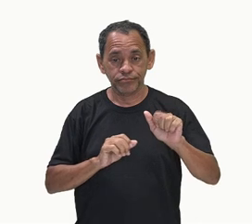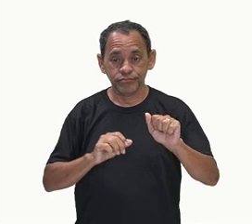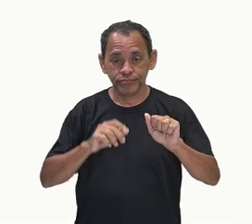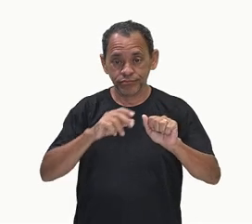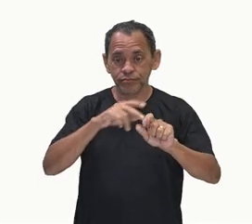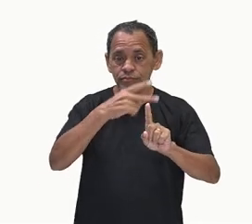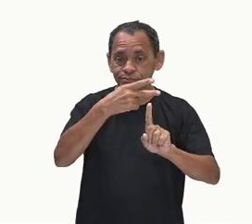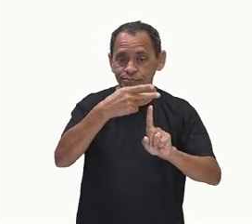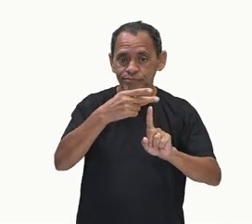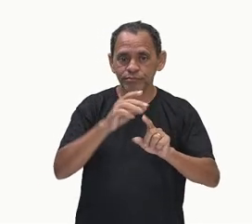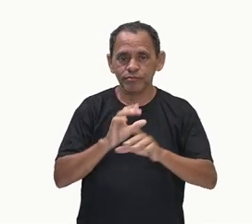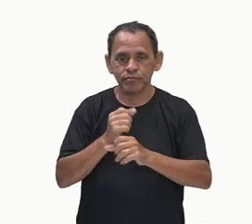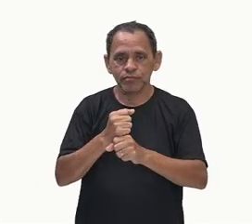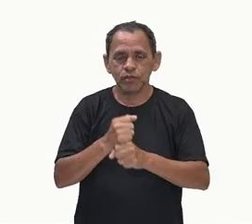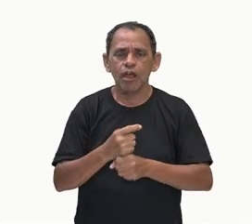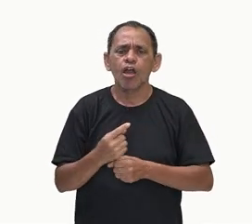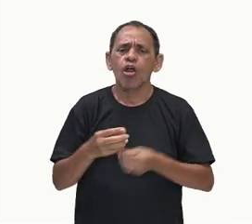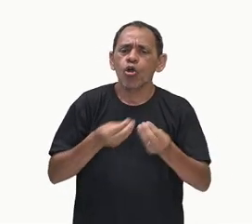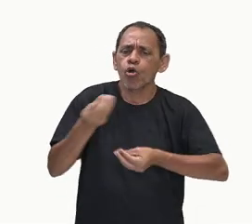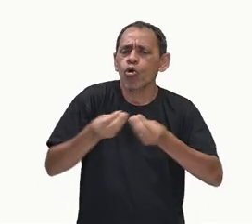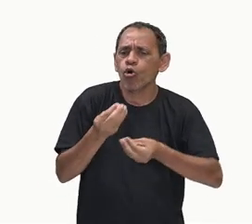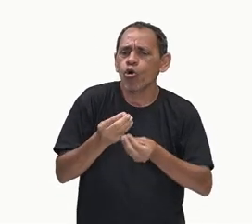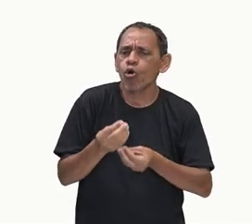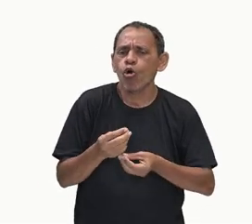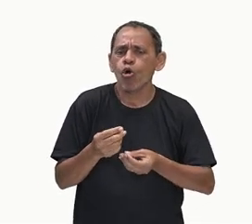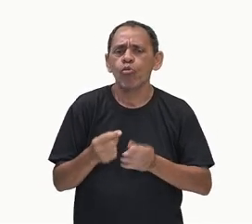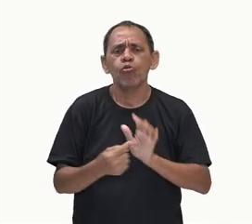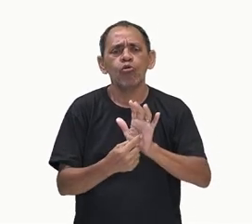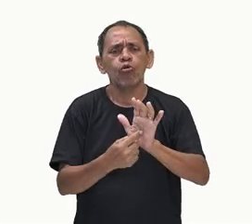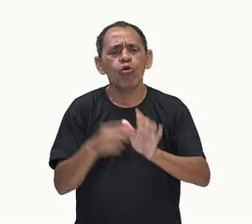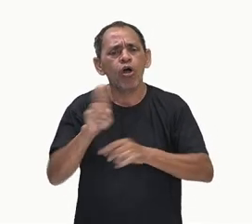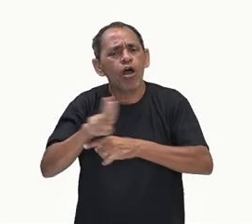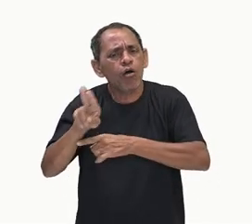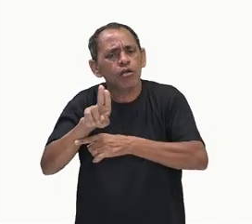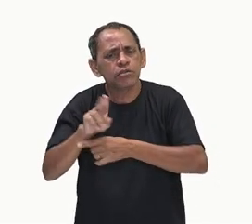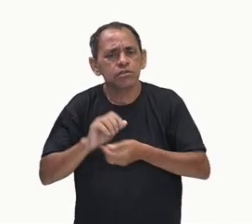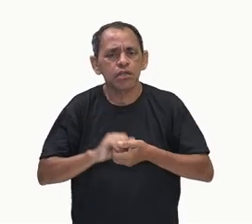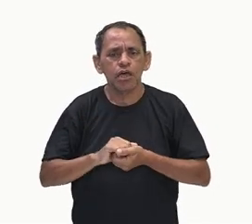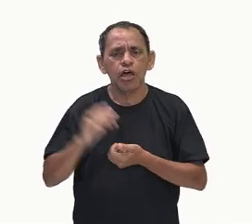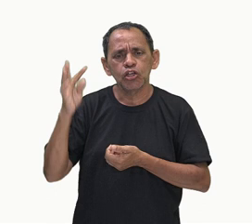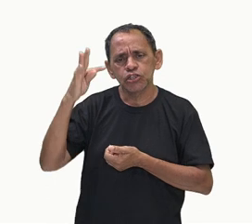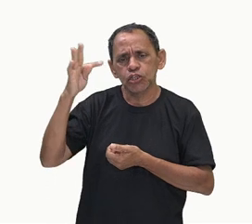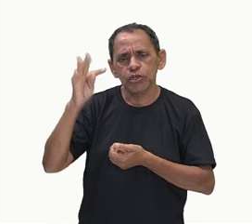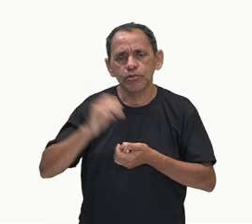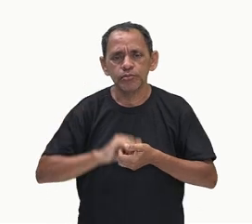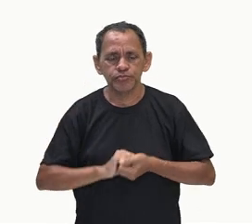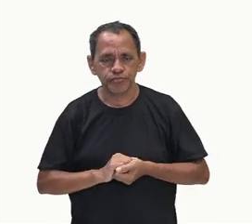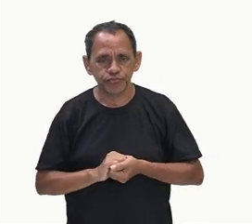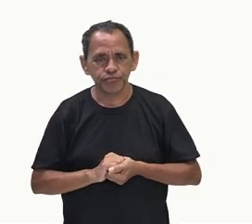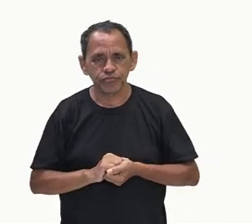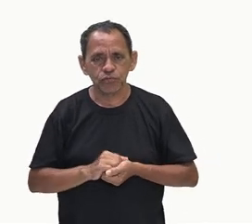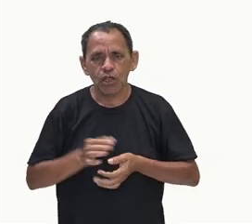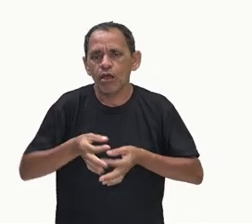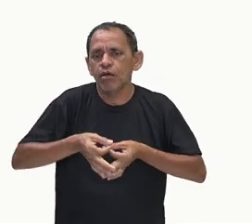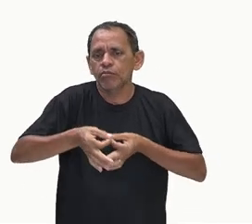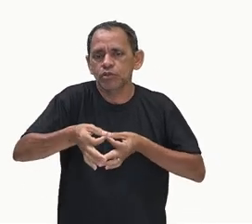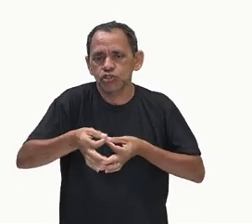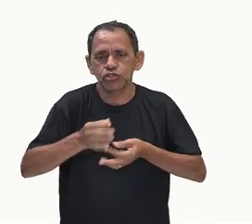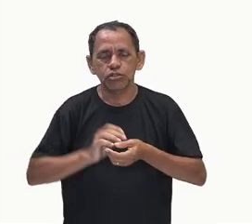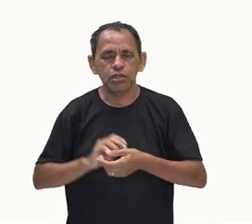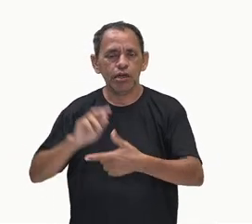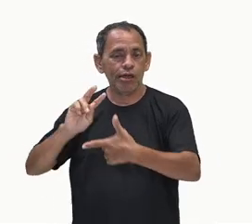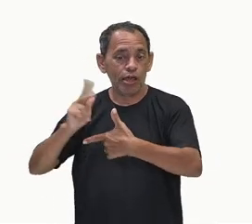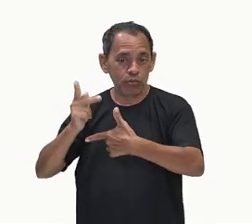gente vai ver uma aplicação desse teorema Observe Como podemos determinar a medida da hipotenusa essa